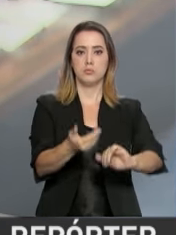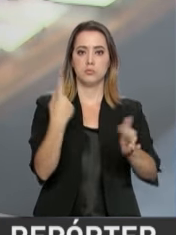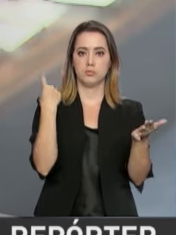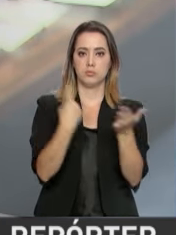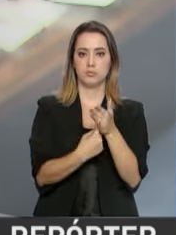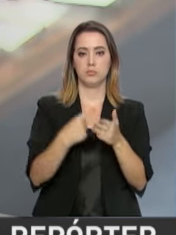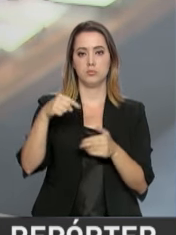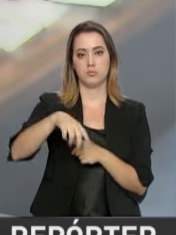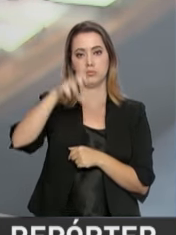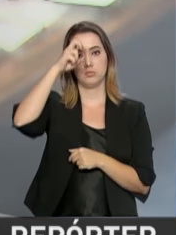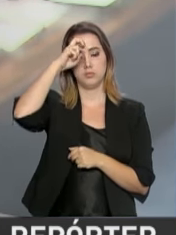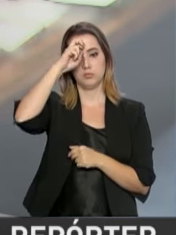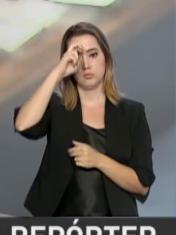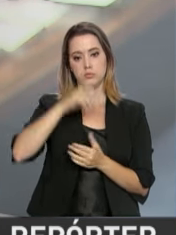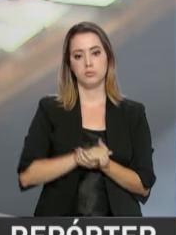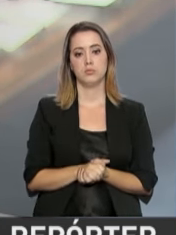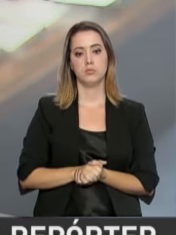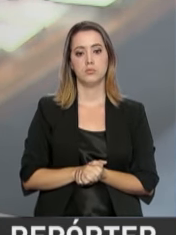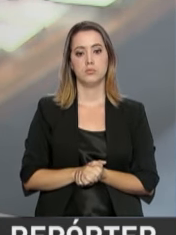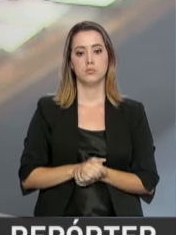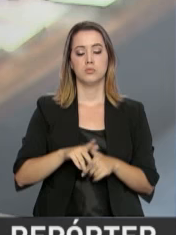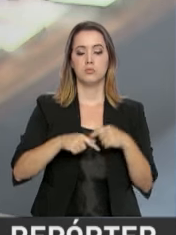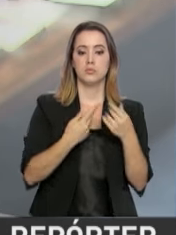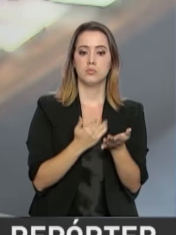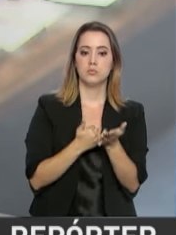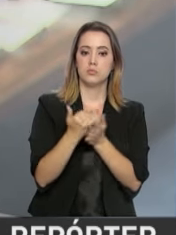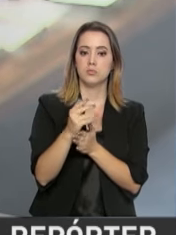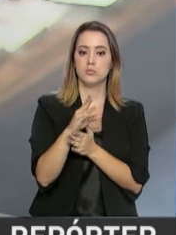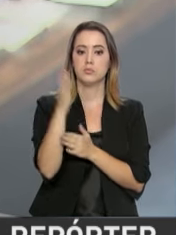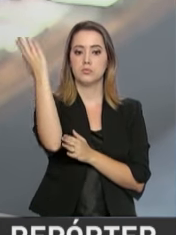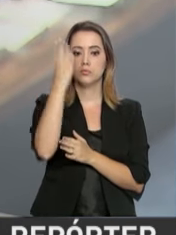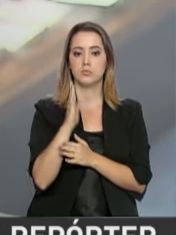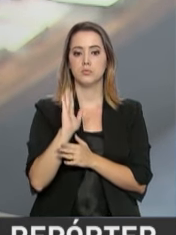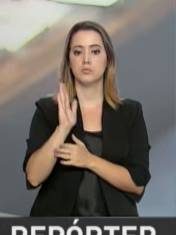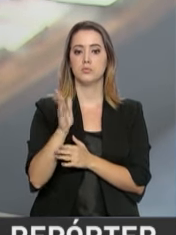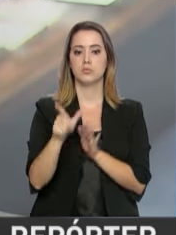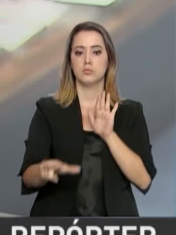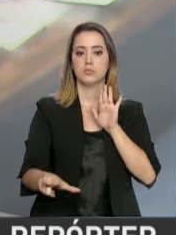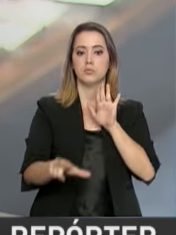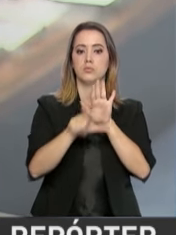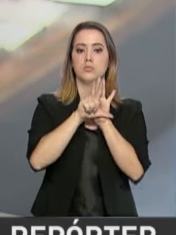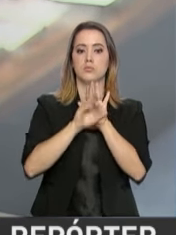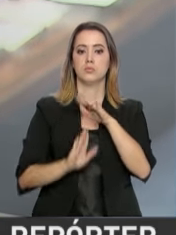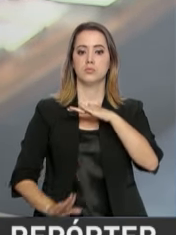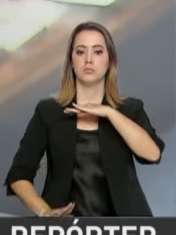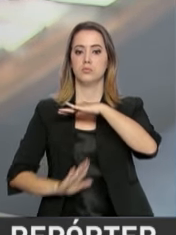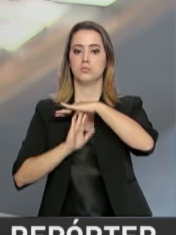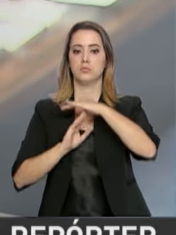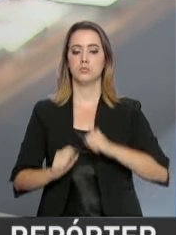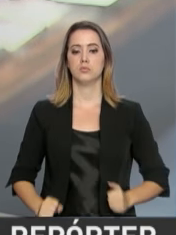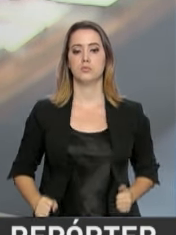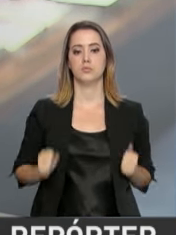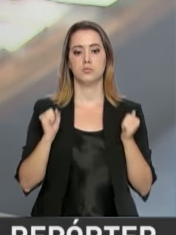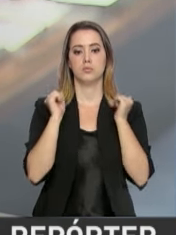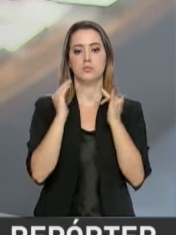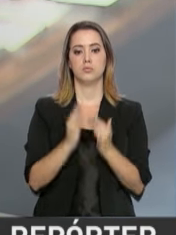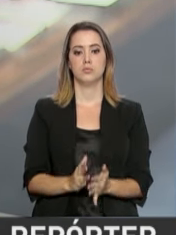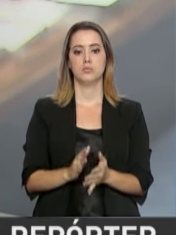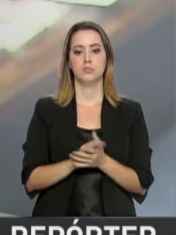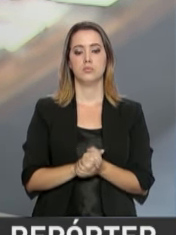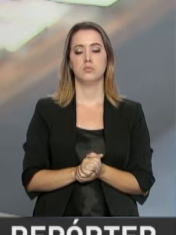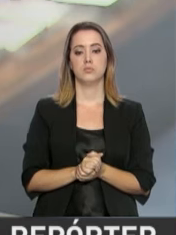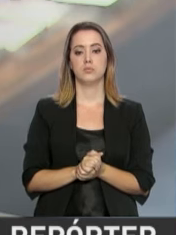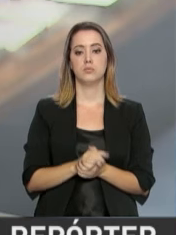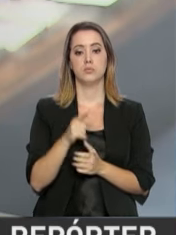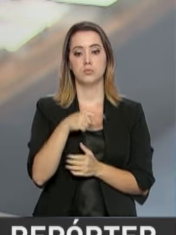marcada para esta quinta-feira. A partir daí, o Brasil já passa a ter uma lei que estabelece um teto para o aumento dos gastos públicos